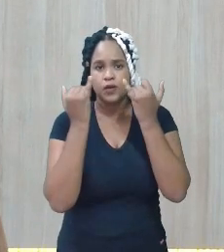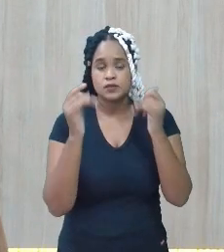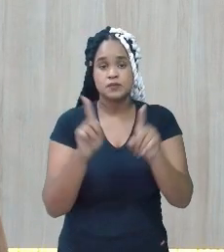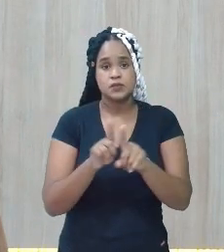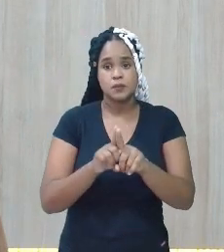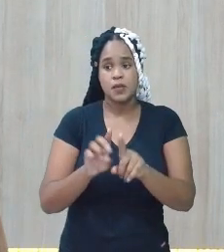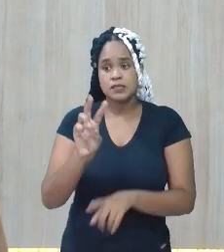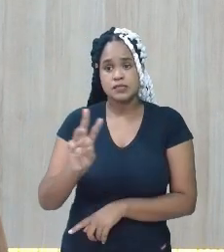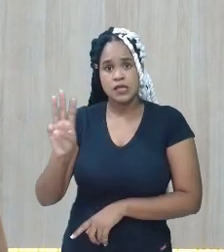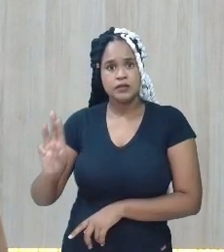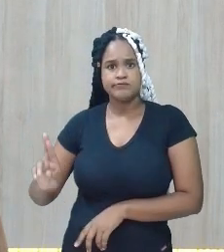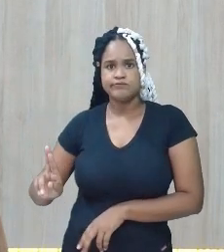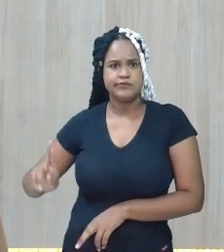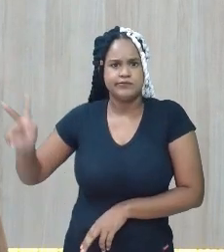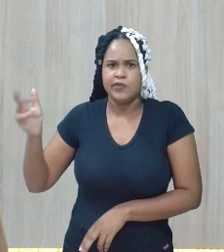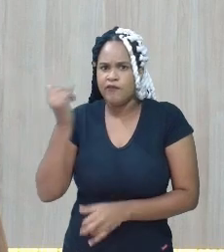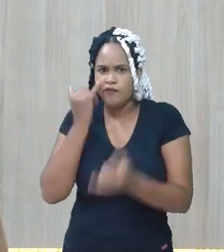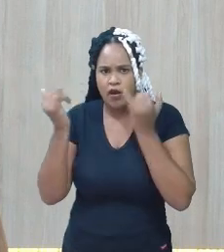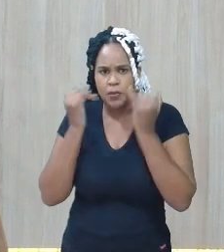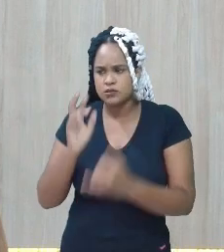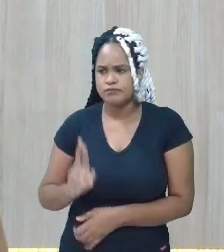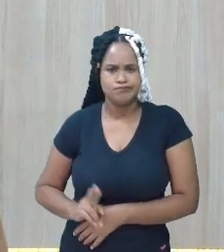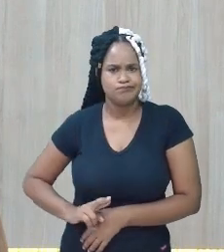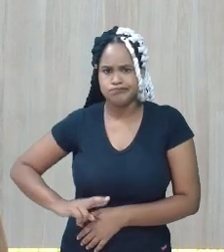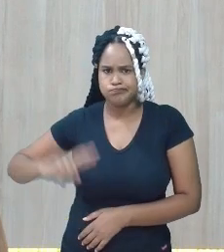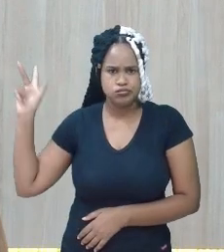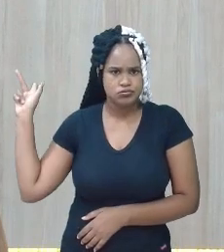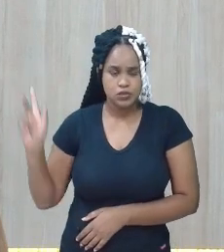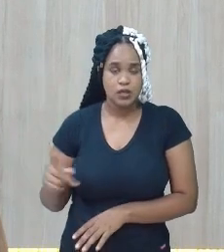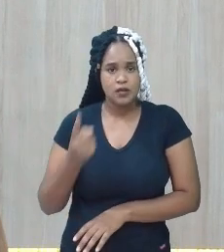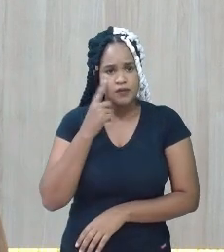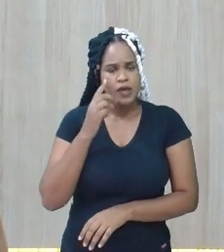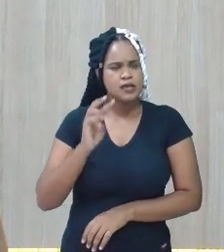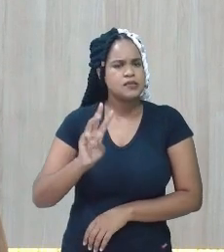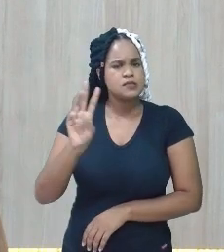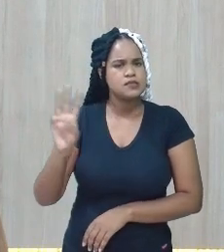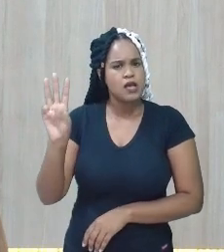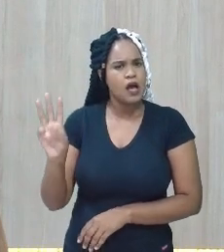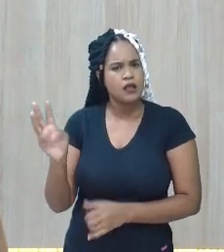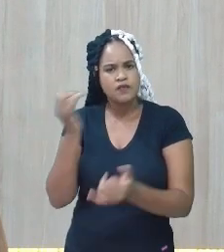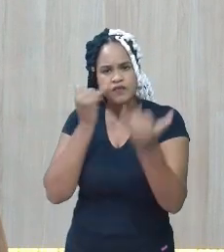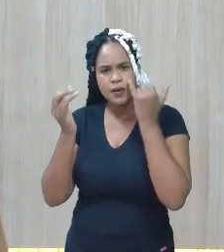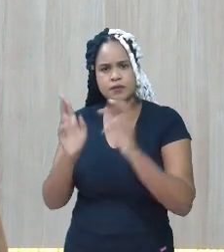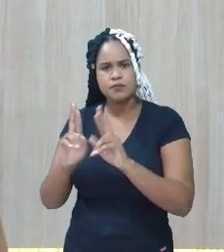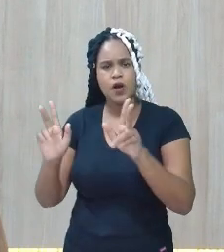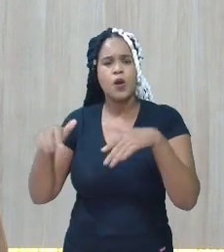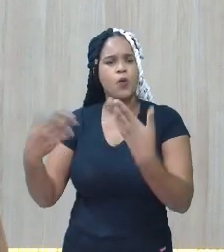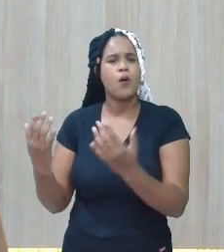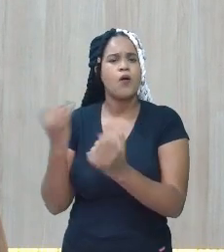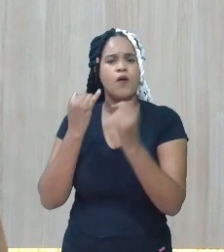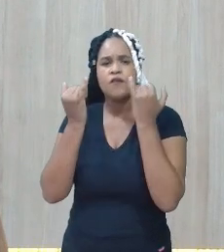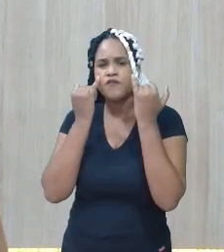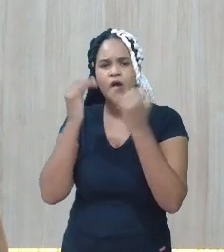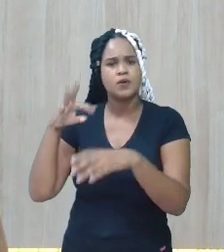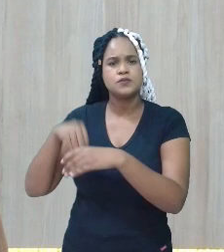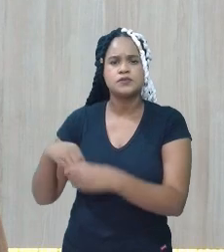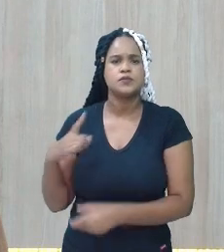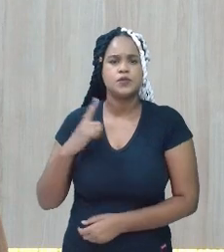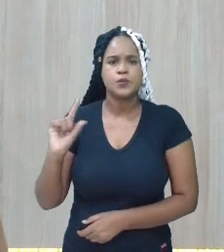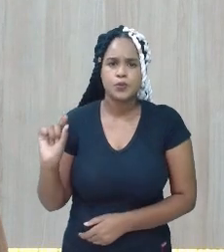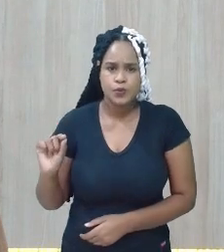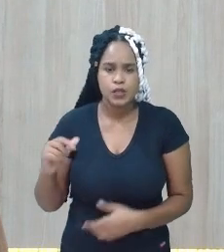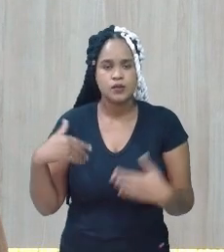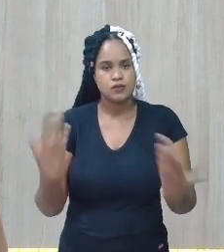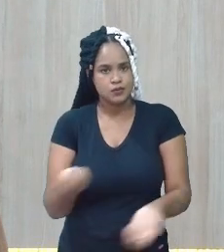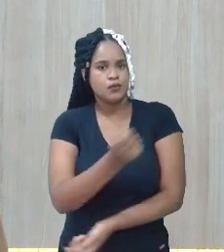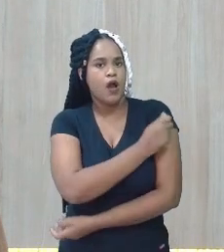que falam diferente. Nesses que falam diferentes, quais foram as informações que eles trouxeram, não é? Então, vai partir